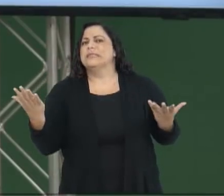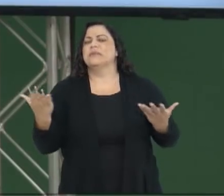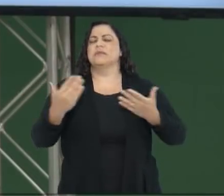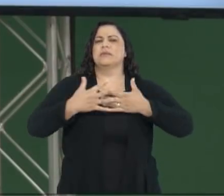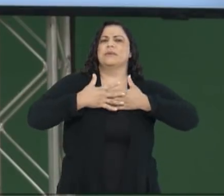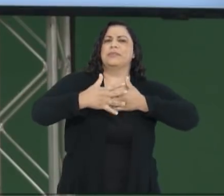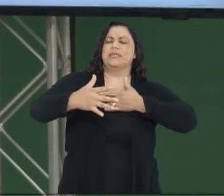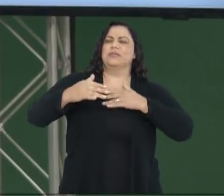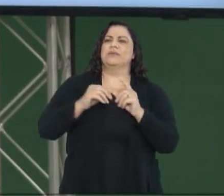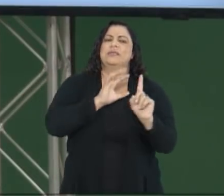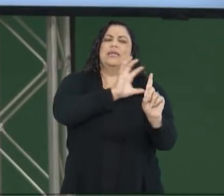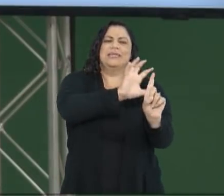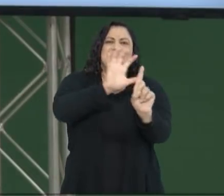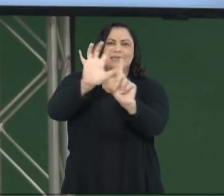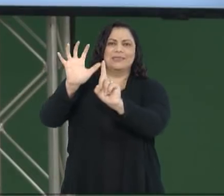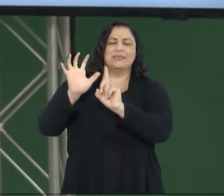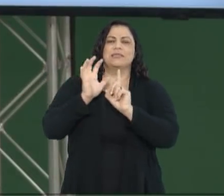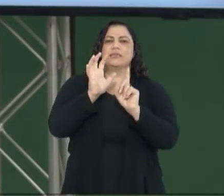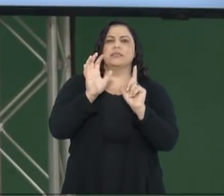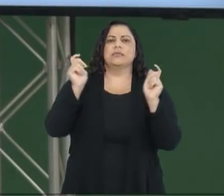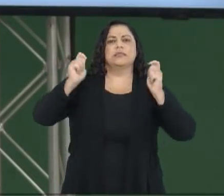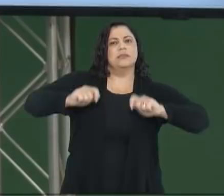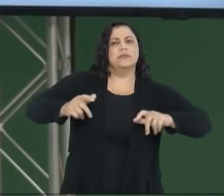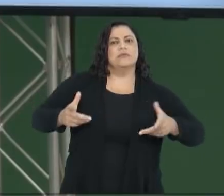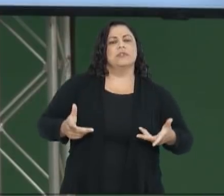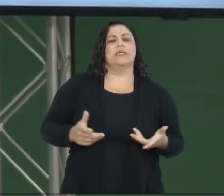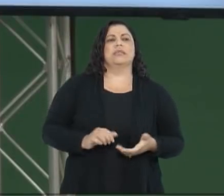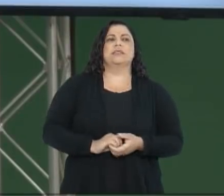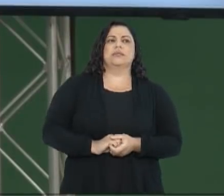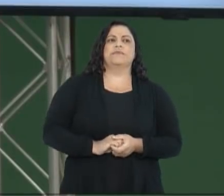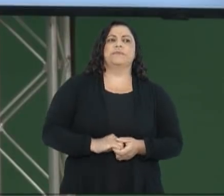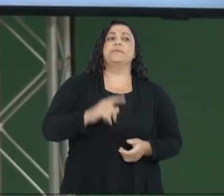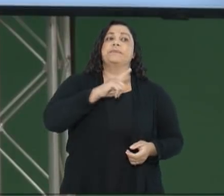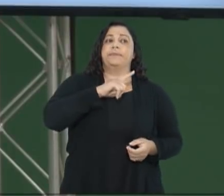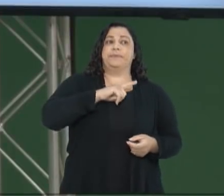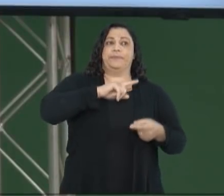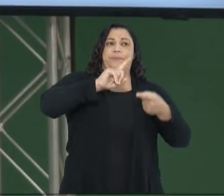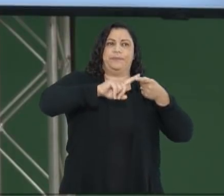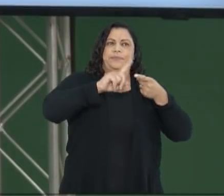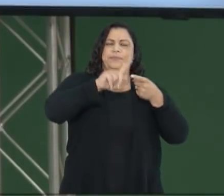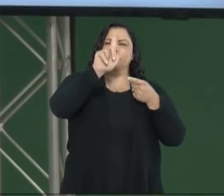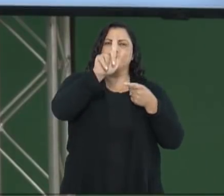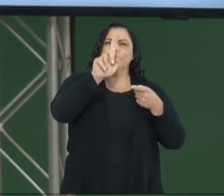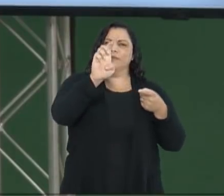dessas influências ao longo da história? Nós vamos ter o germânico, que